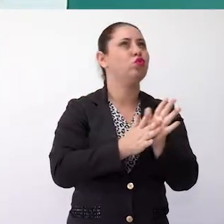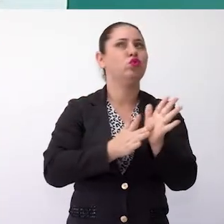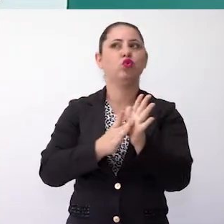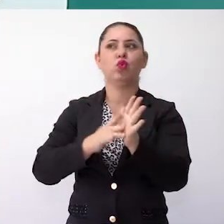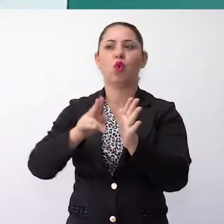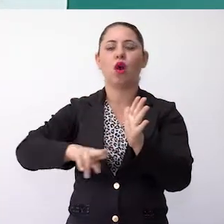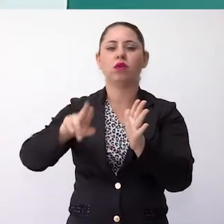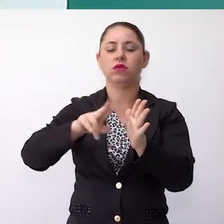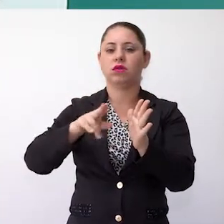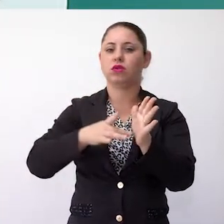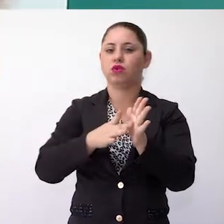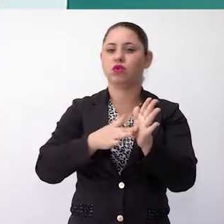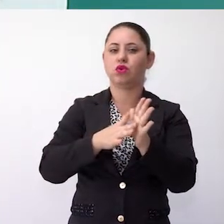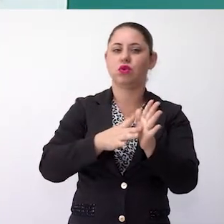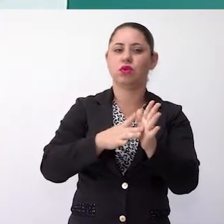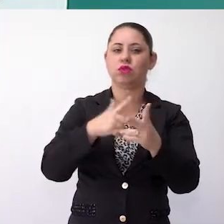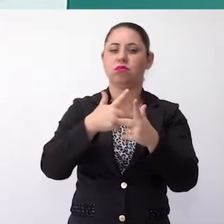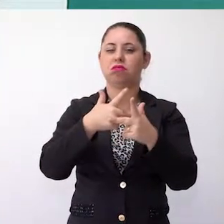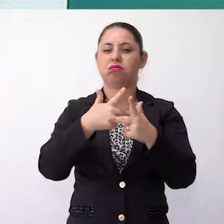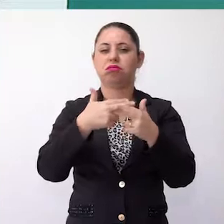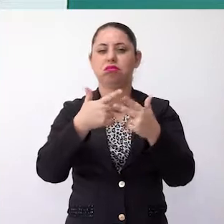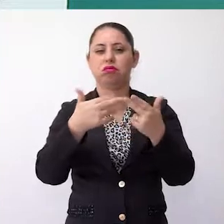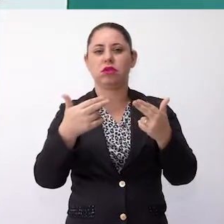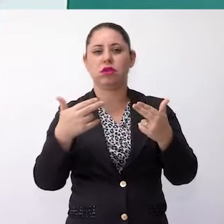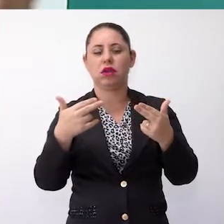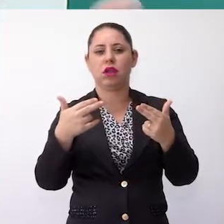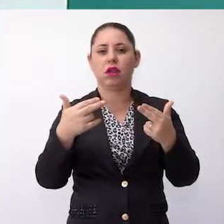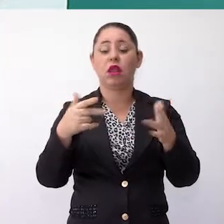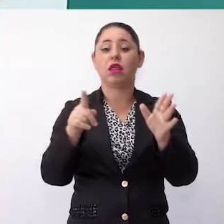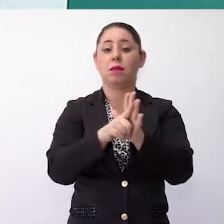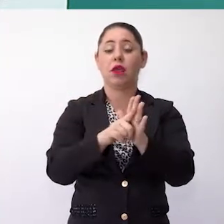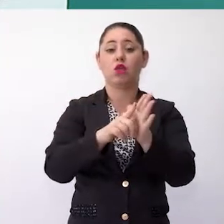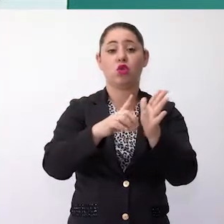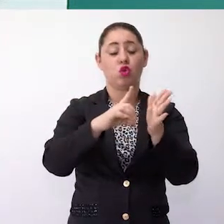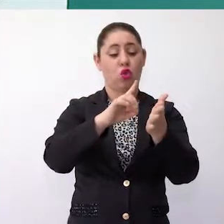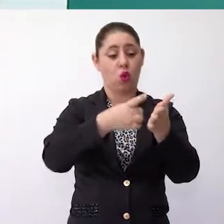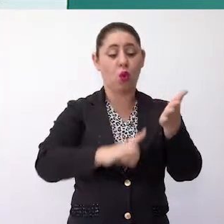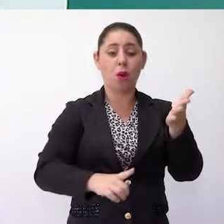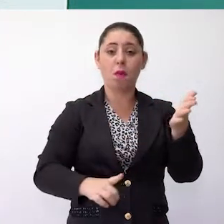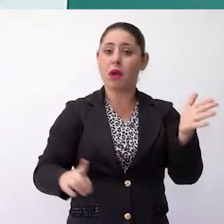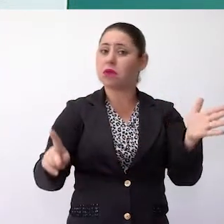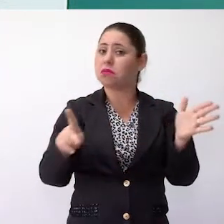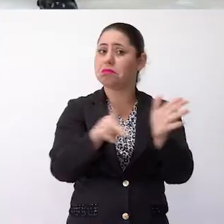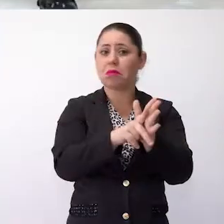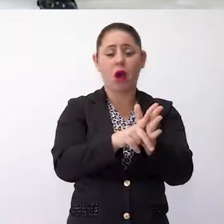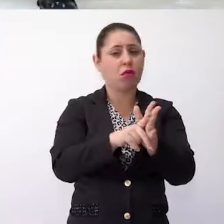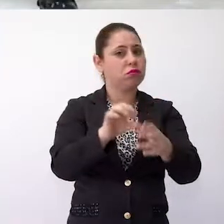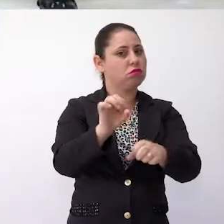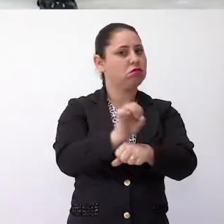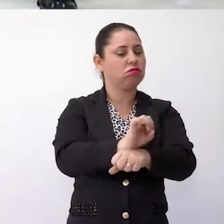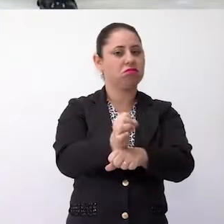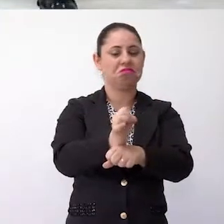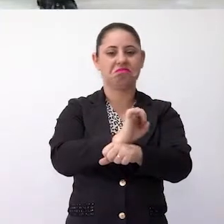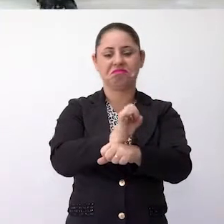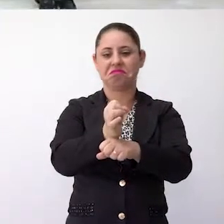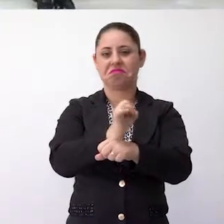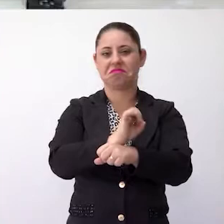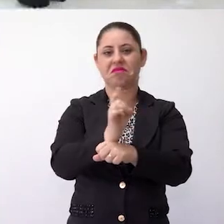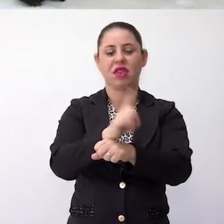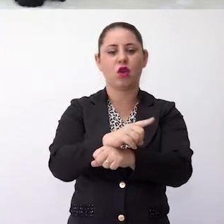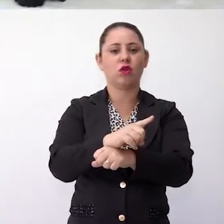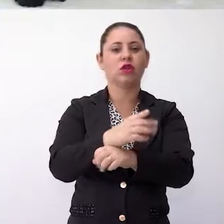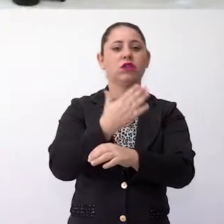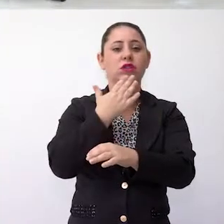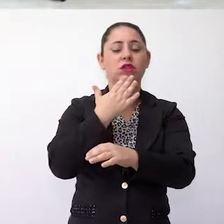se utilizam de inúmeras questões, desde ter documento original do veículo, né, que a